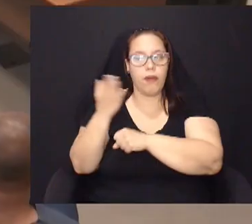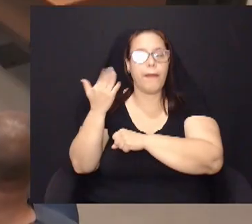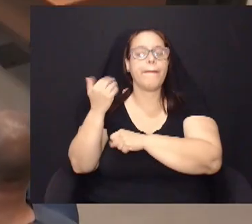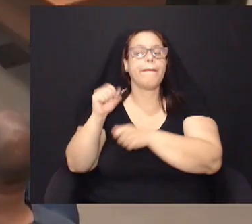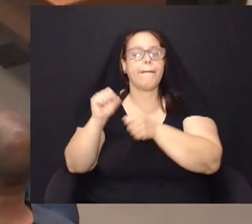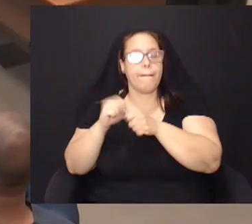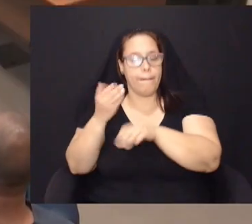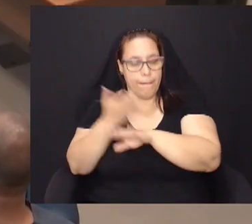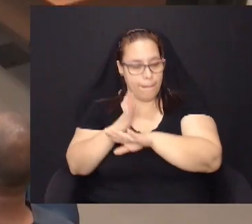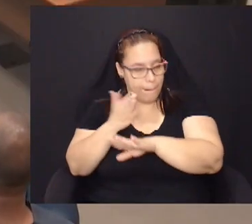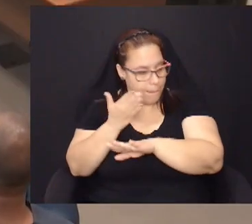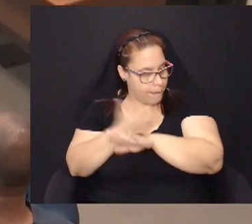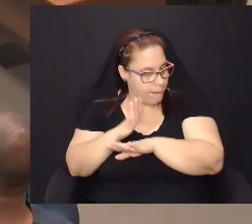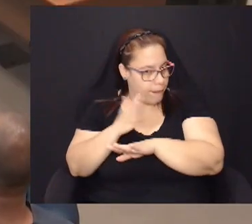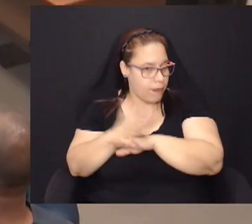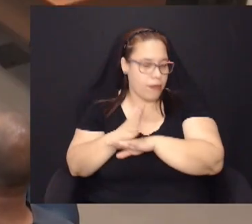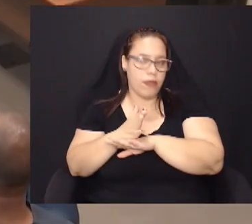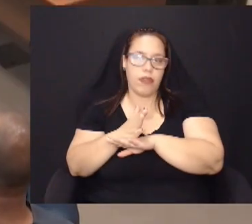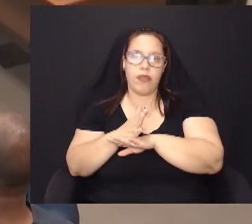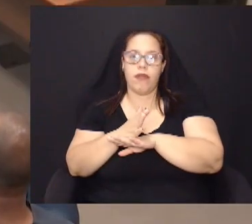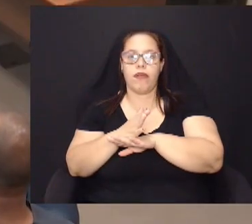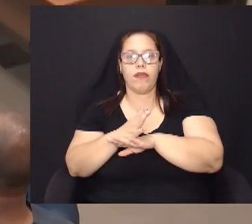com todo o capitão.